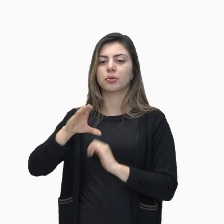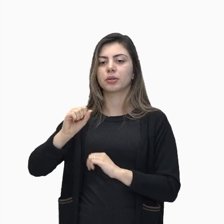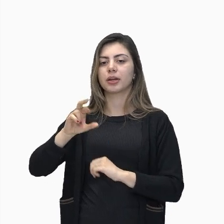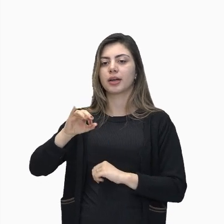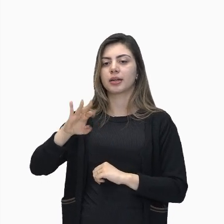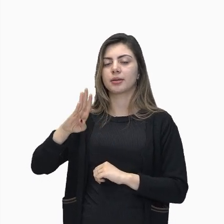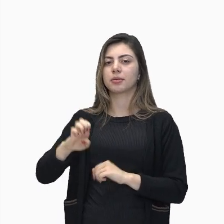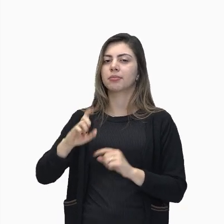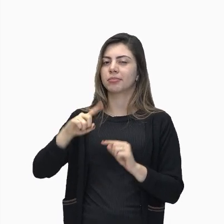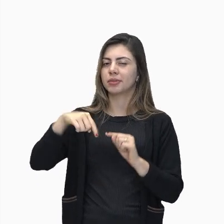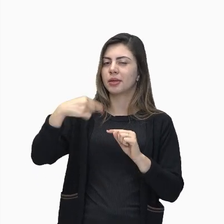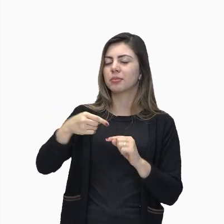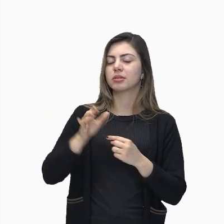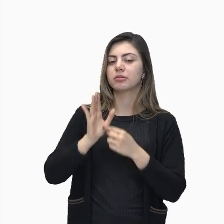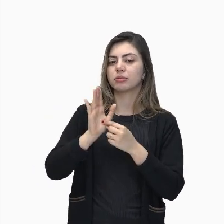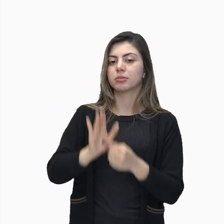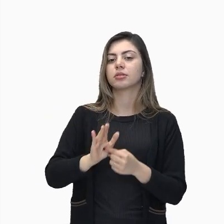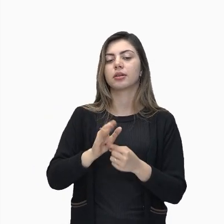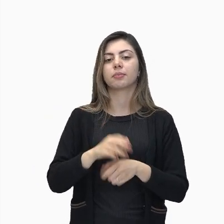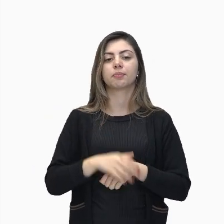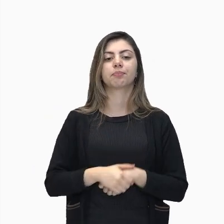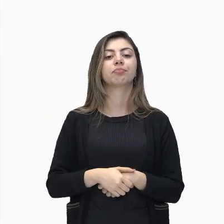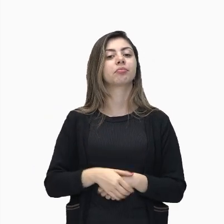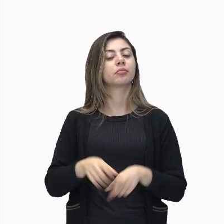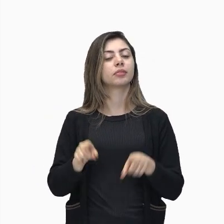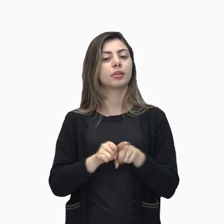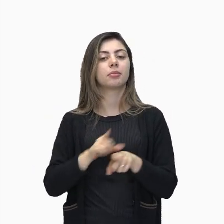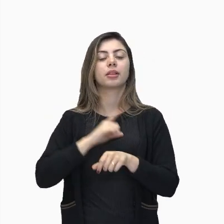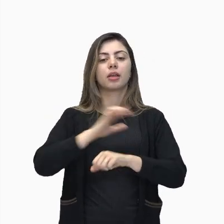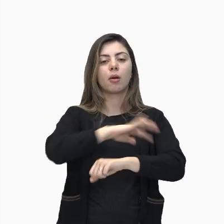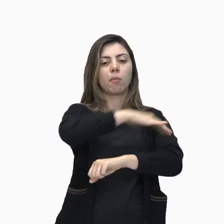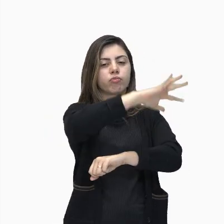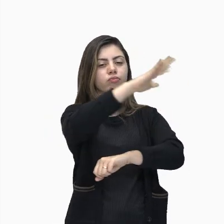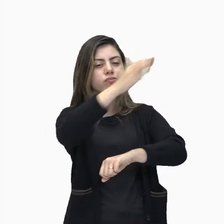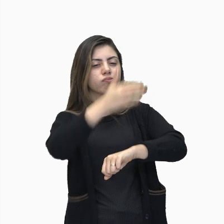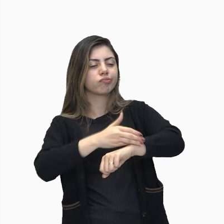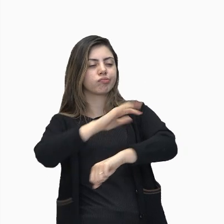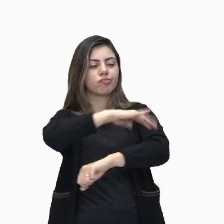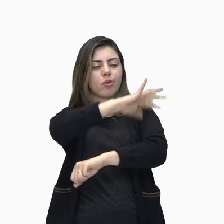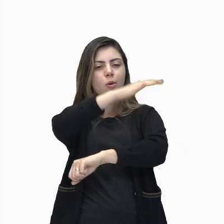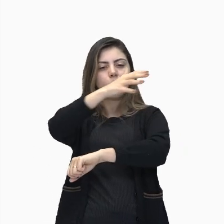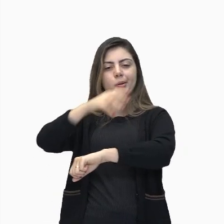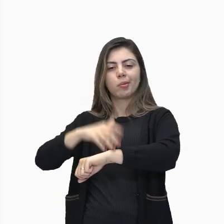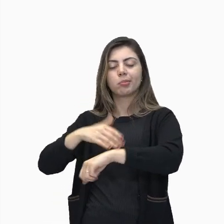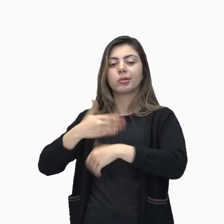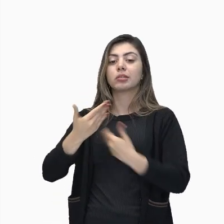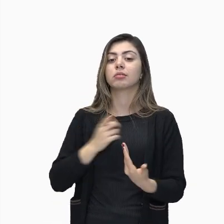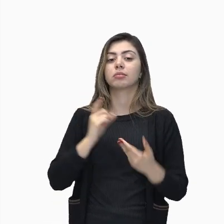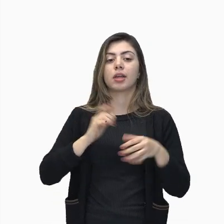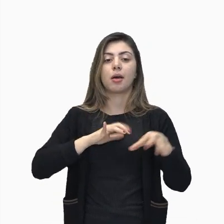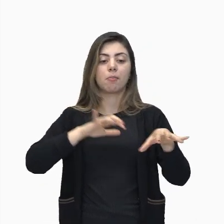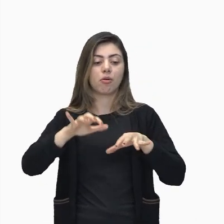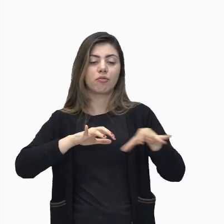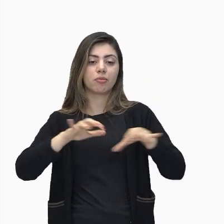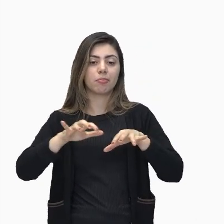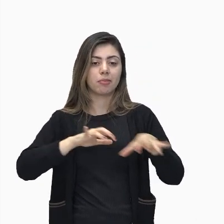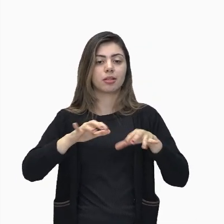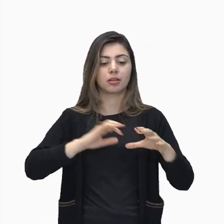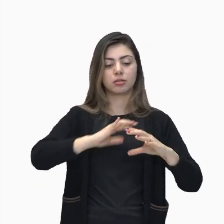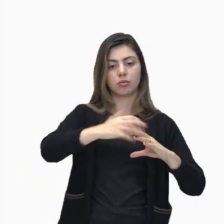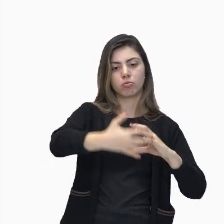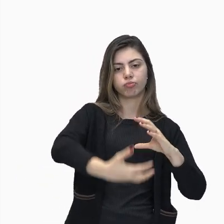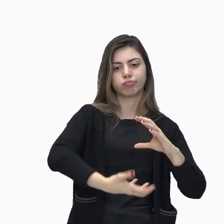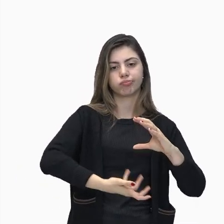direitinho. Além das cadeias montanhosas que existe lá na região, a movimentação tectônica do subcontinente